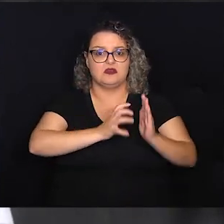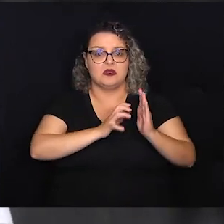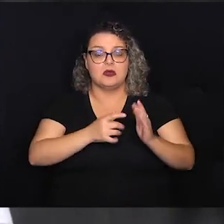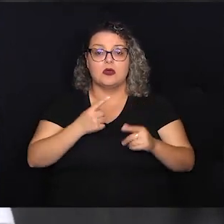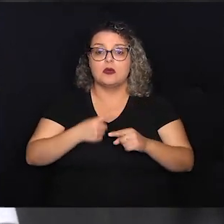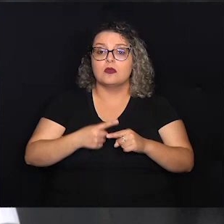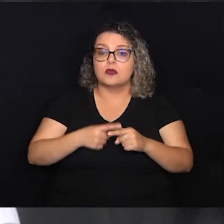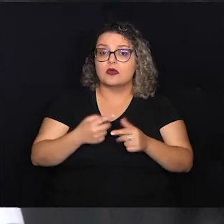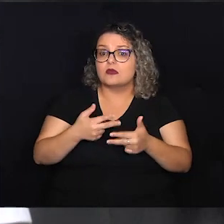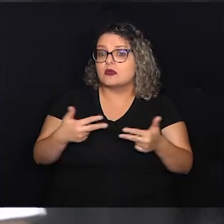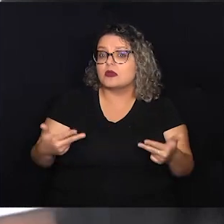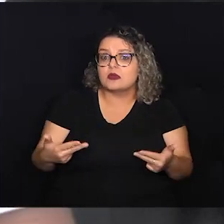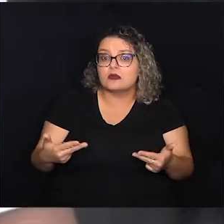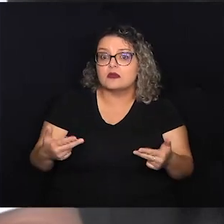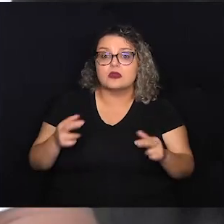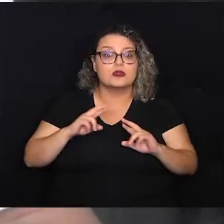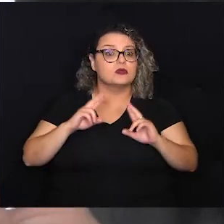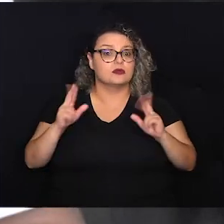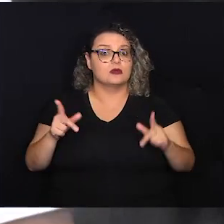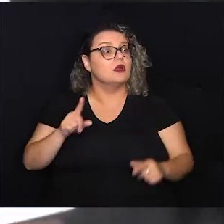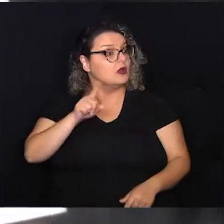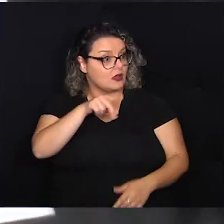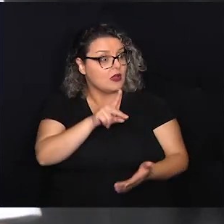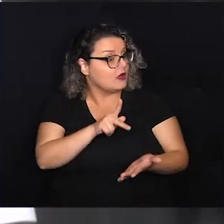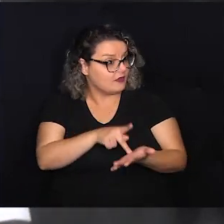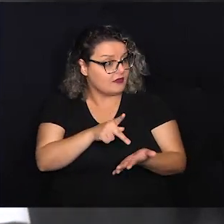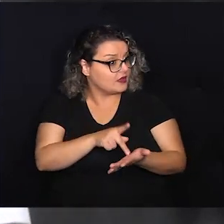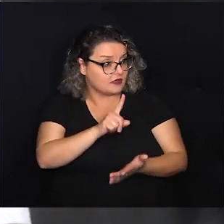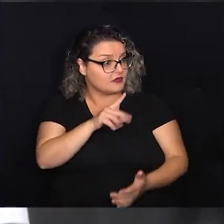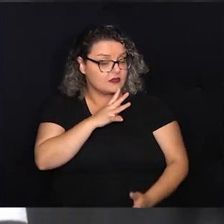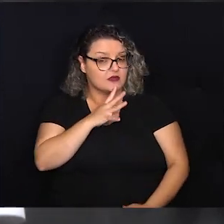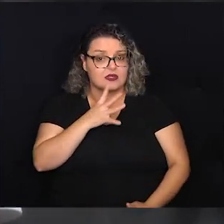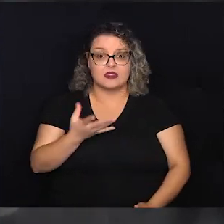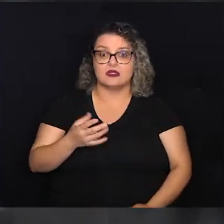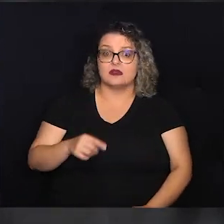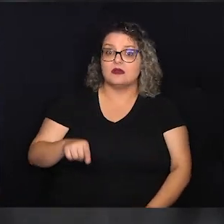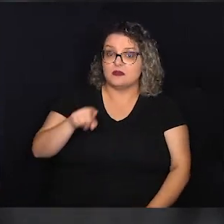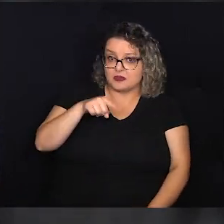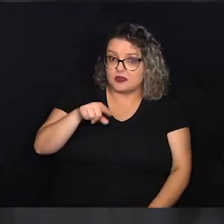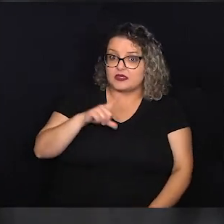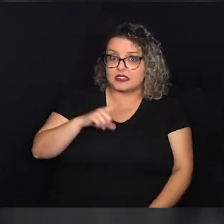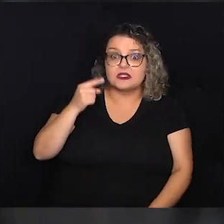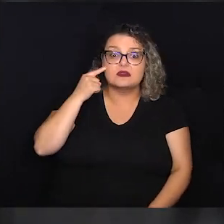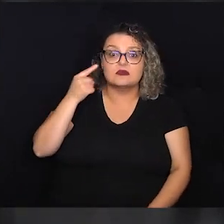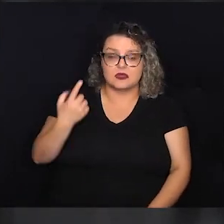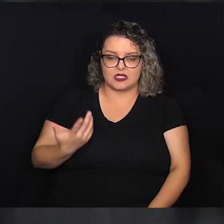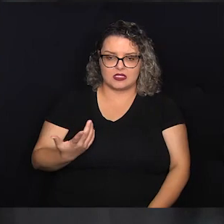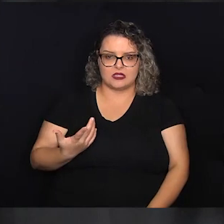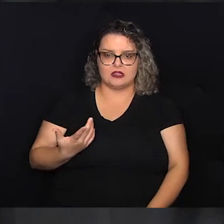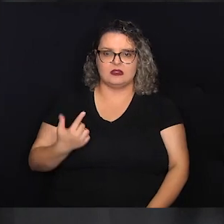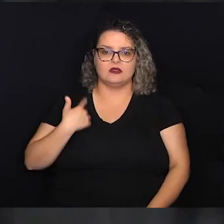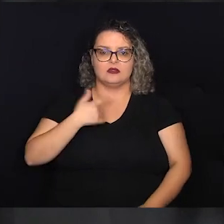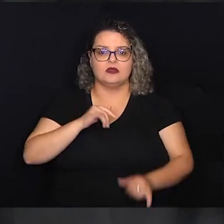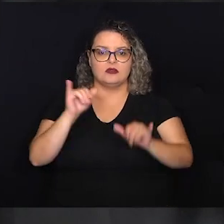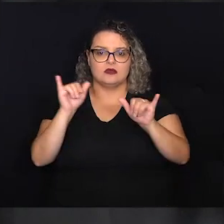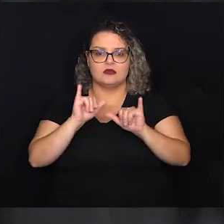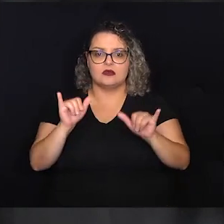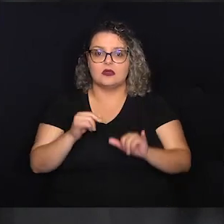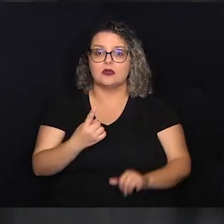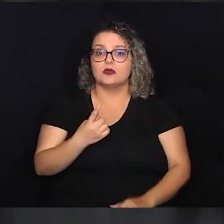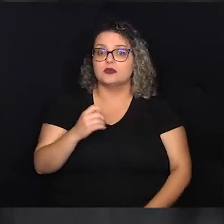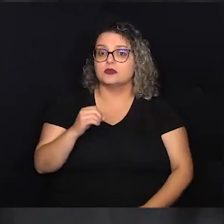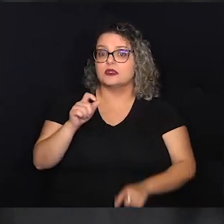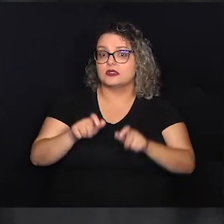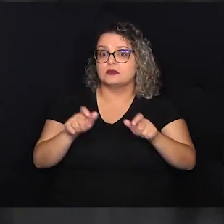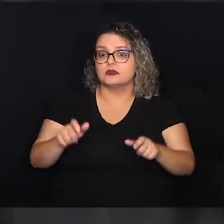do partido, porque foi algo inusitado. É verdade, a gente não E aí o que conhecia mesmo. aconteceu? Para que você tenha noção, nós fizemos a campanha lá